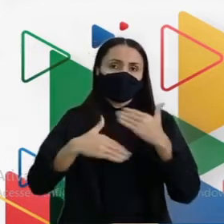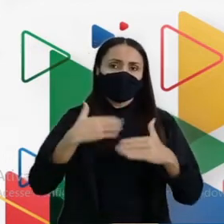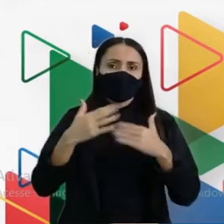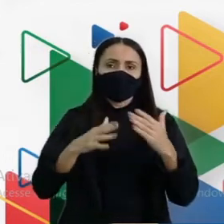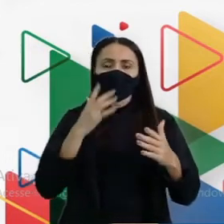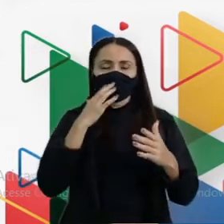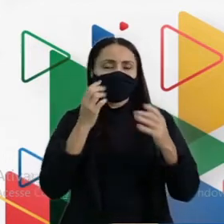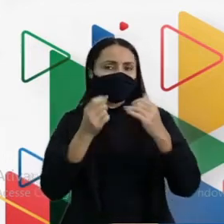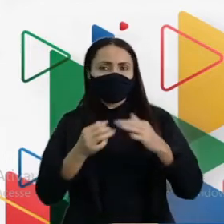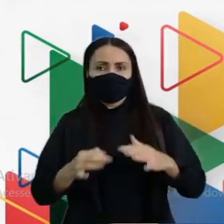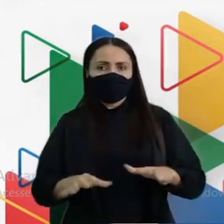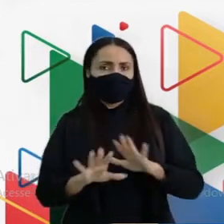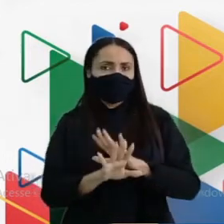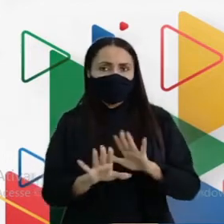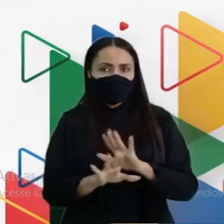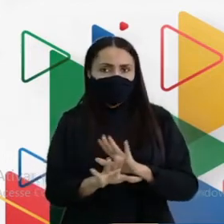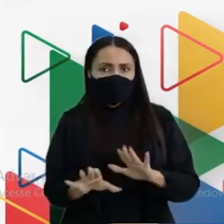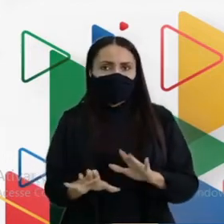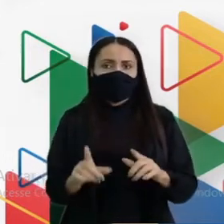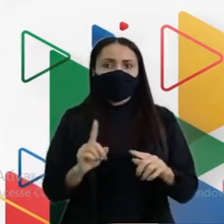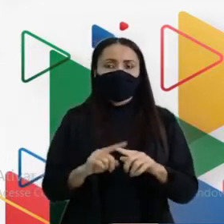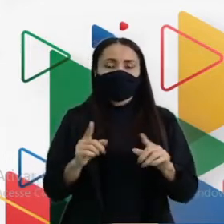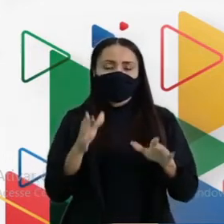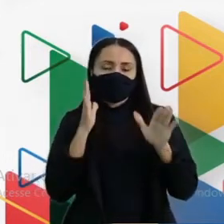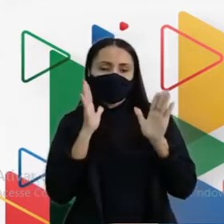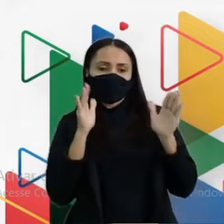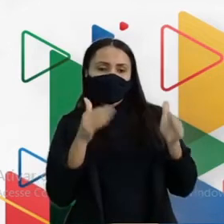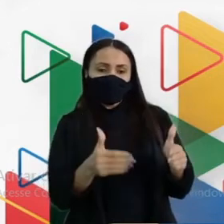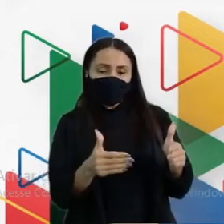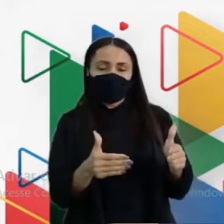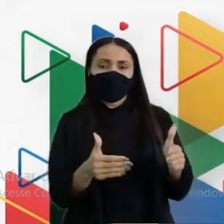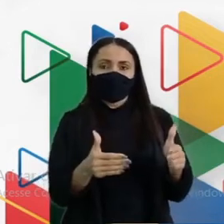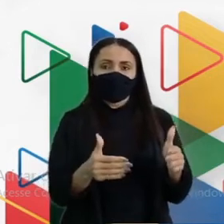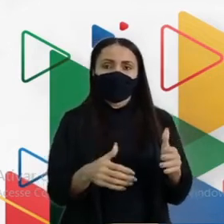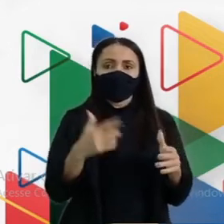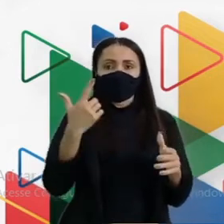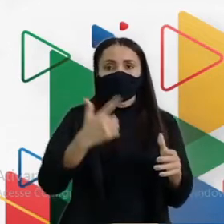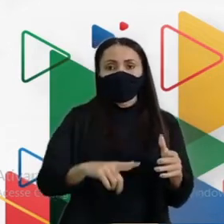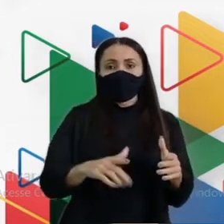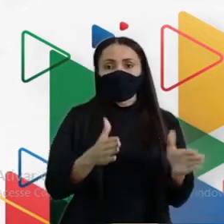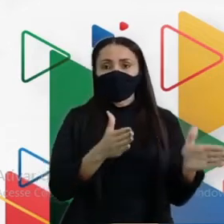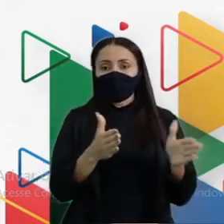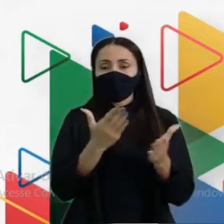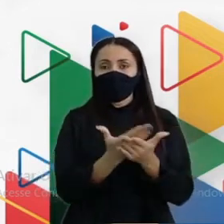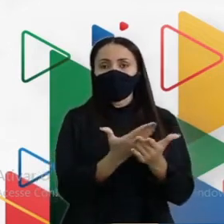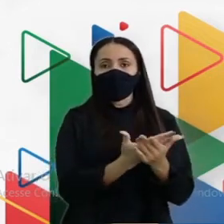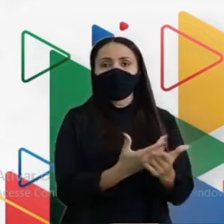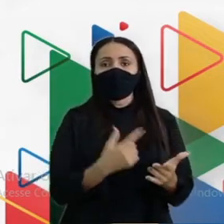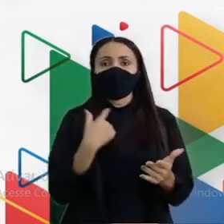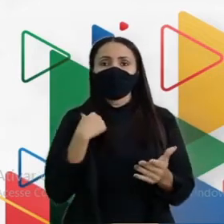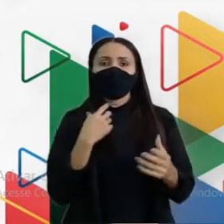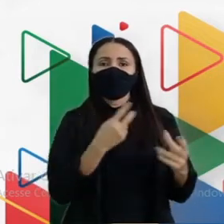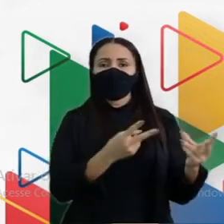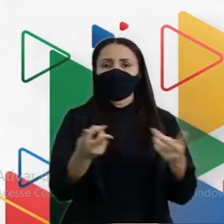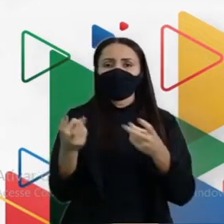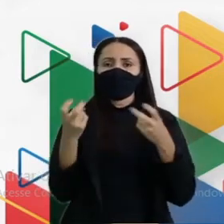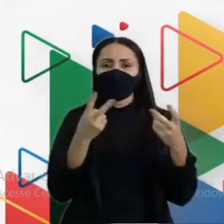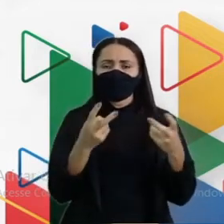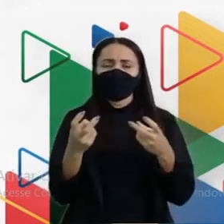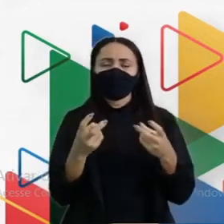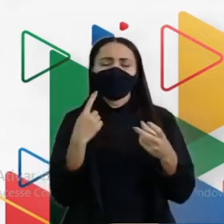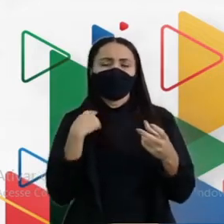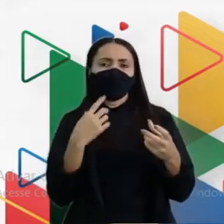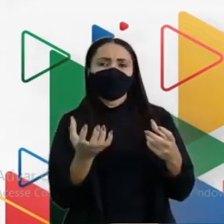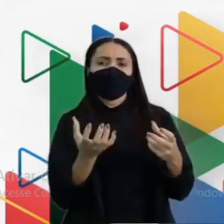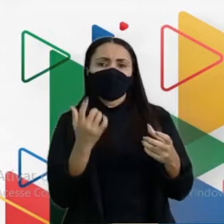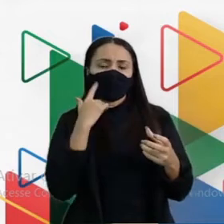maturação, porque aí é uma questão mais específica para trabalharmos outro momento, mas eu quero que você perceba que durante essa fase